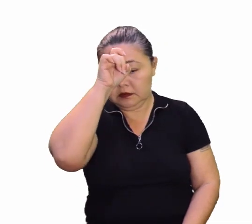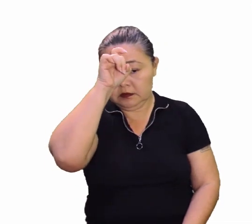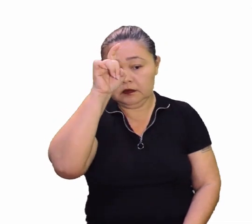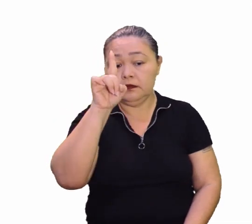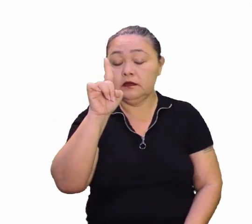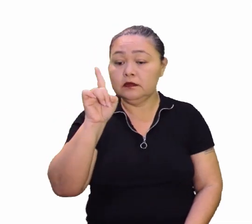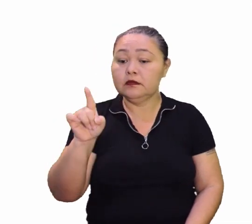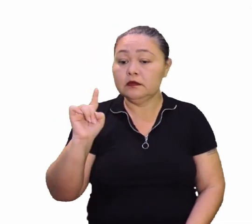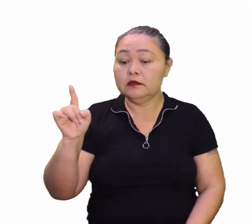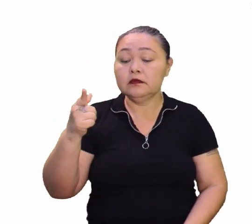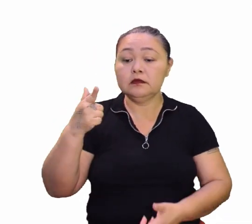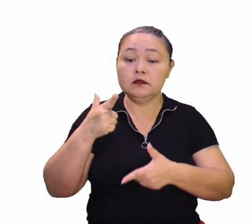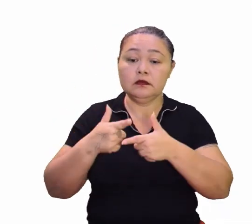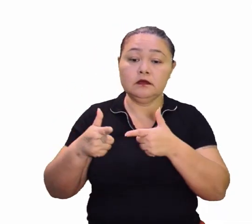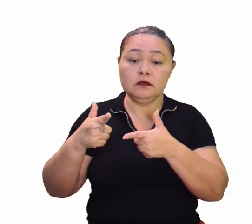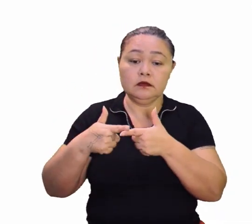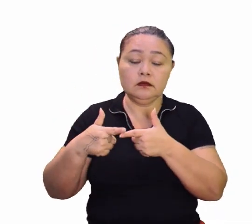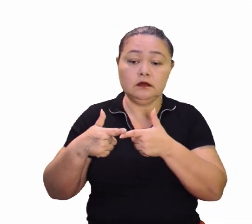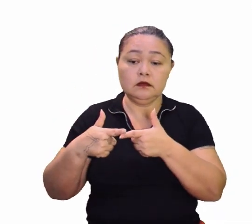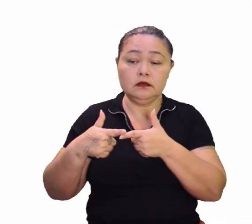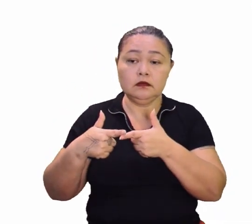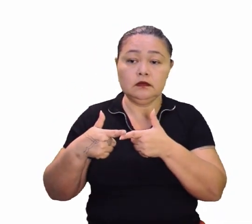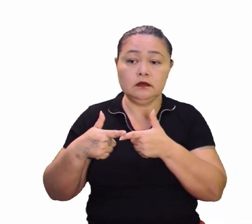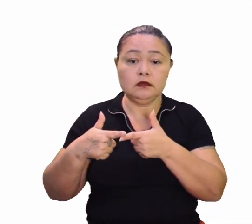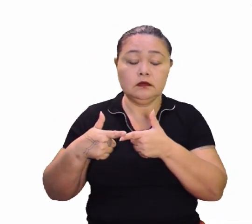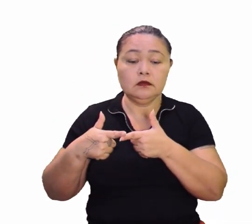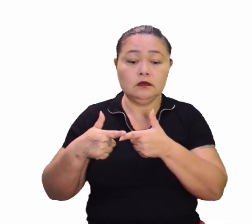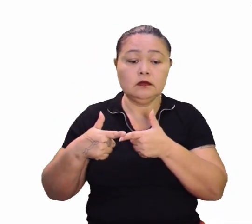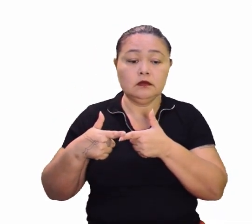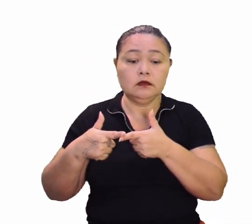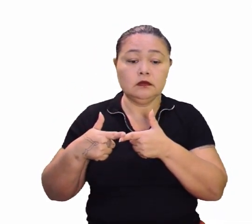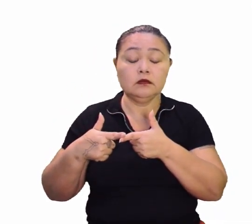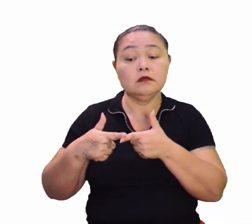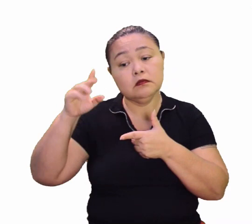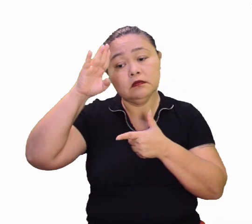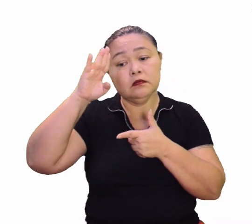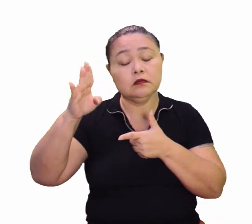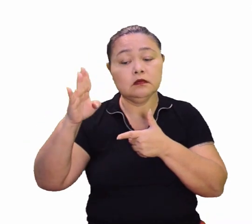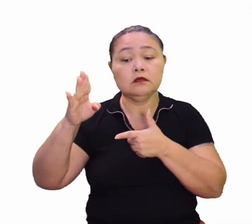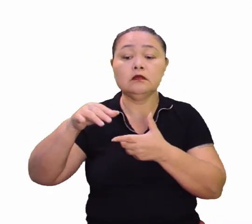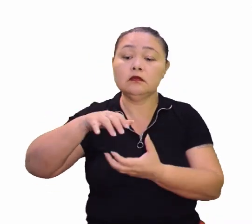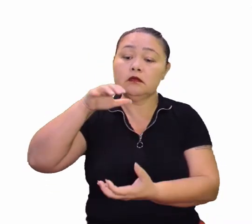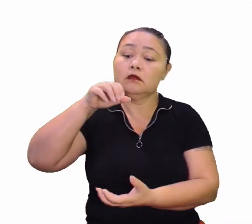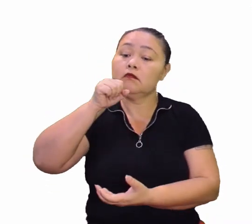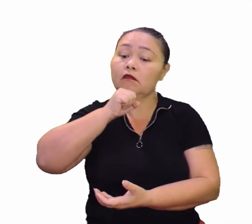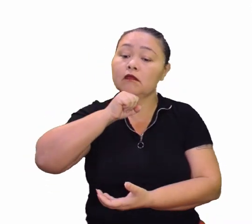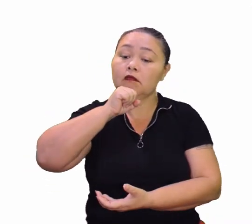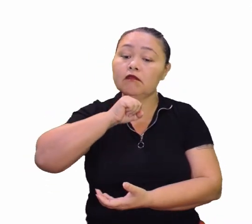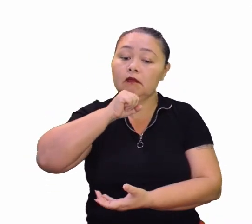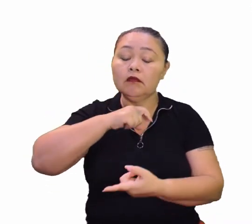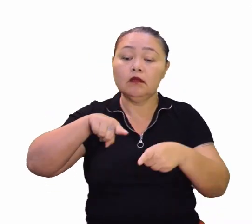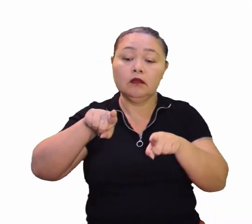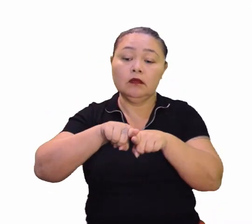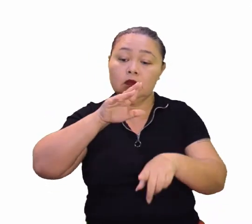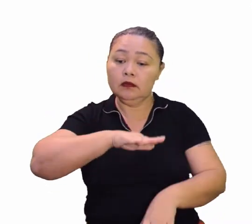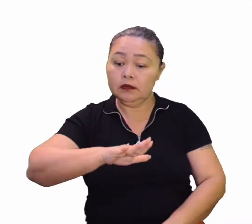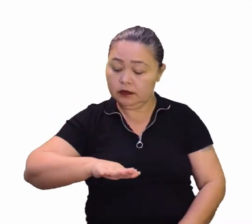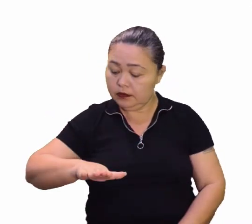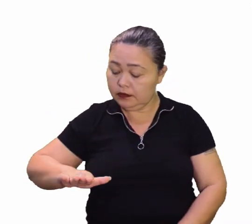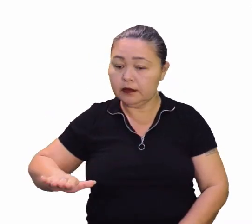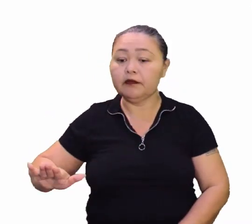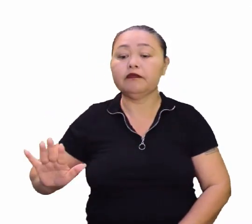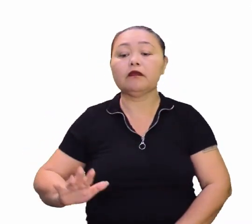bem. Isso é um problema que afeta principalmente os idosos